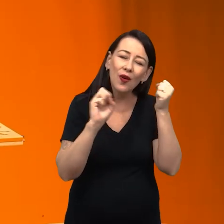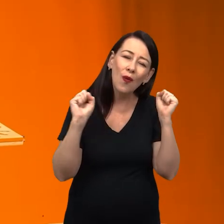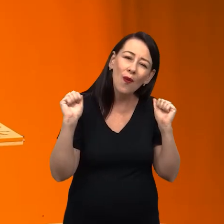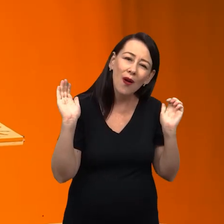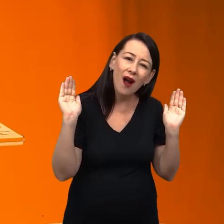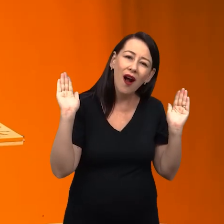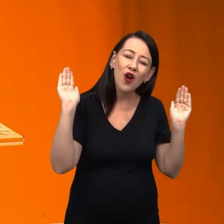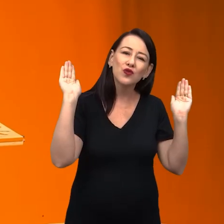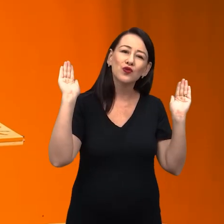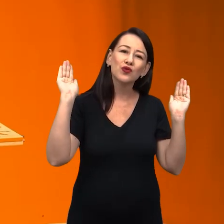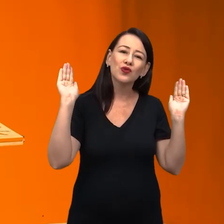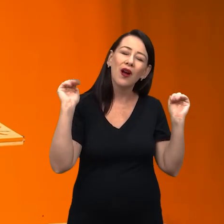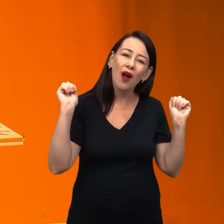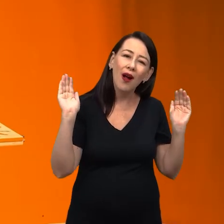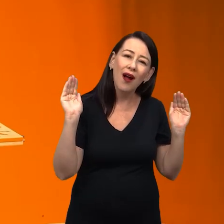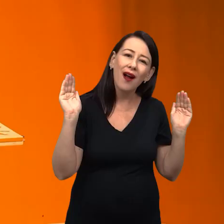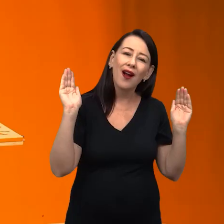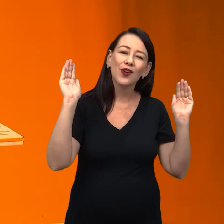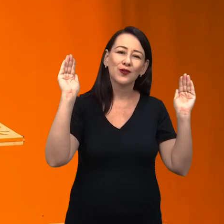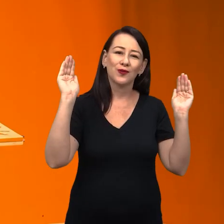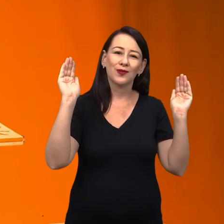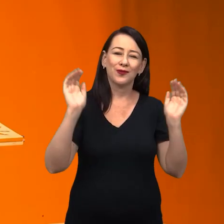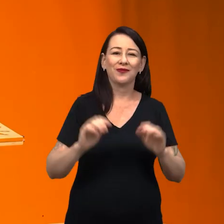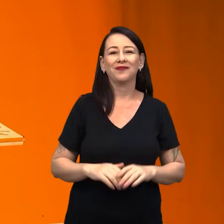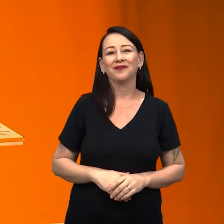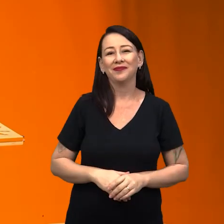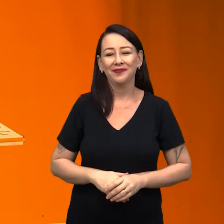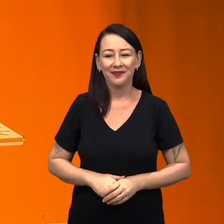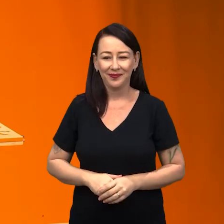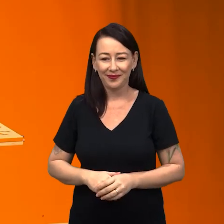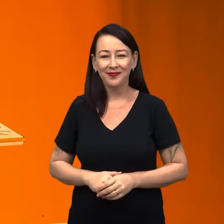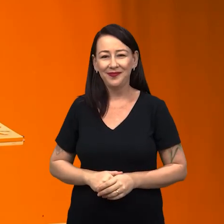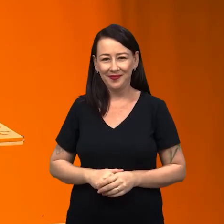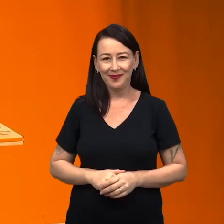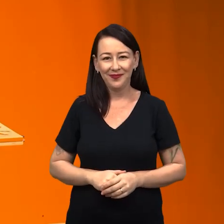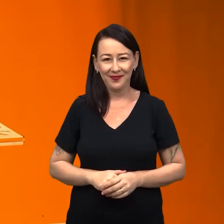aos anjos a lua sorri.